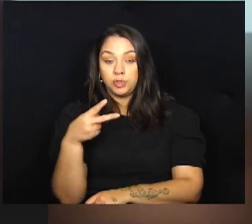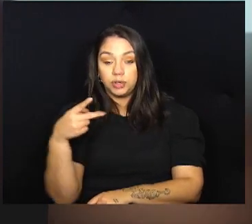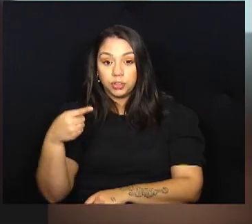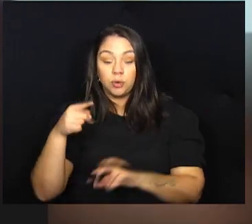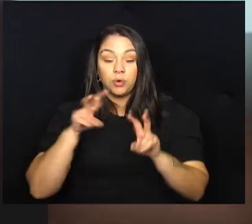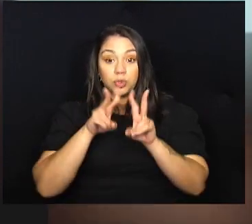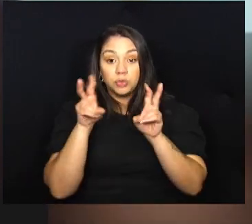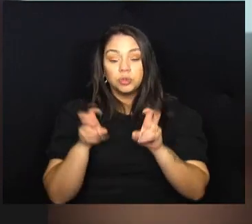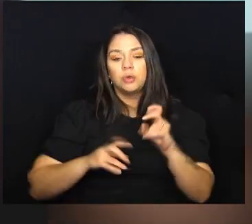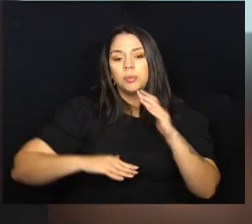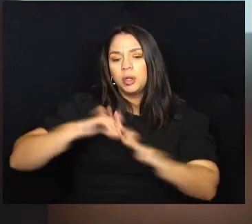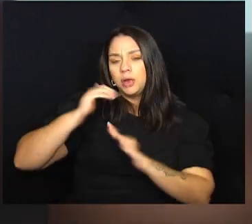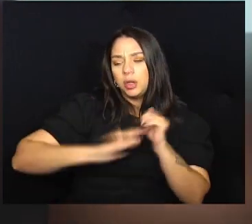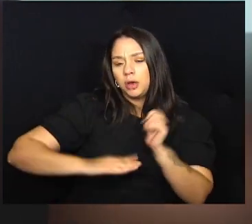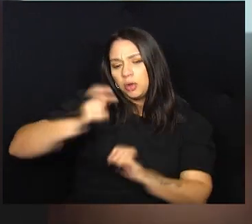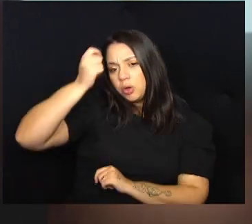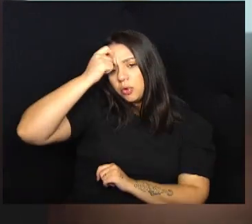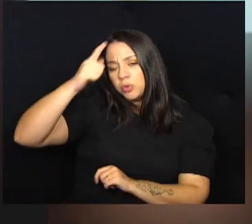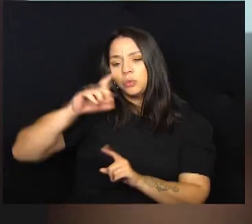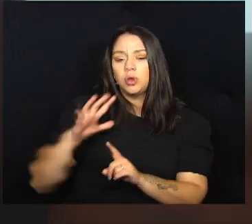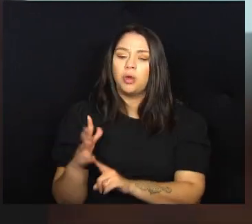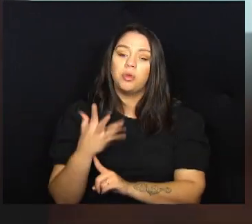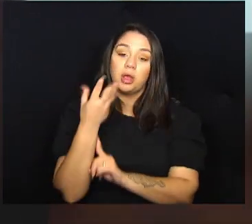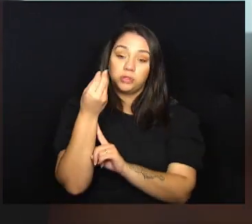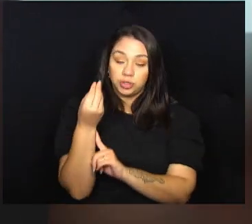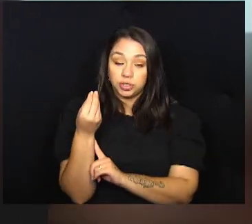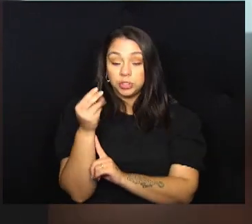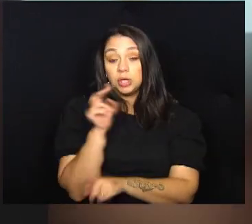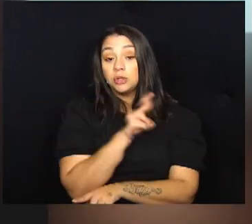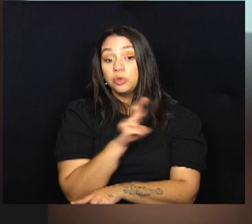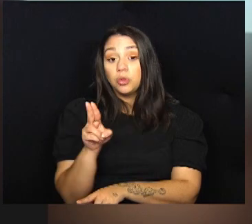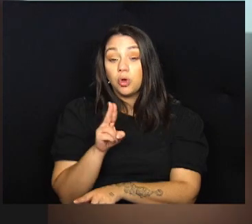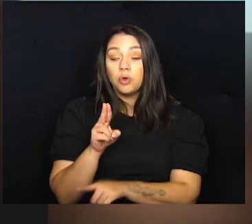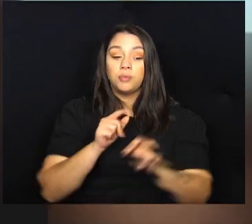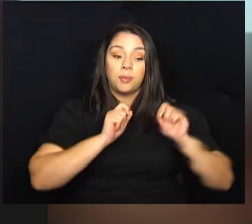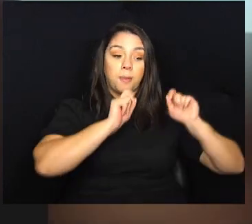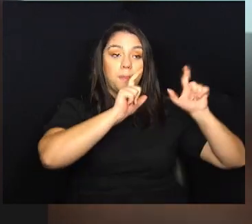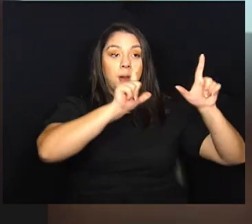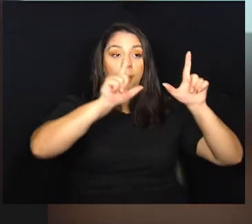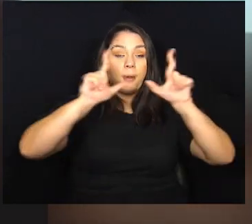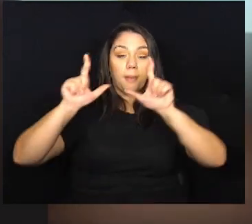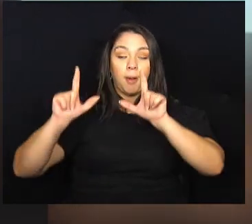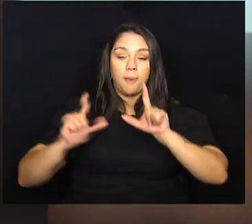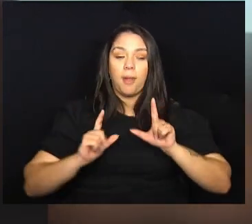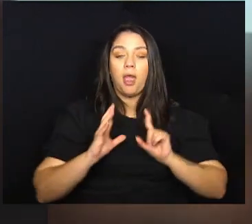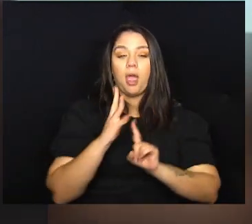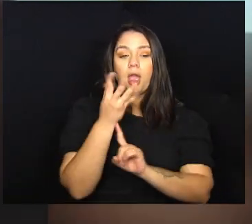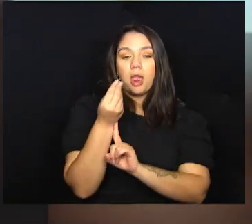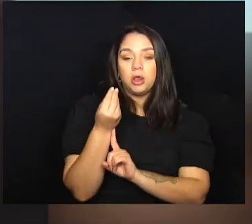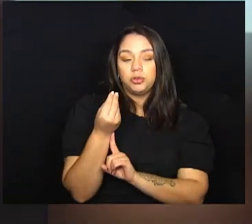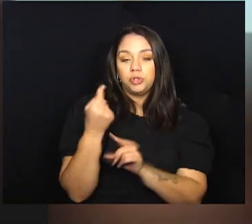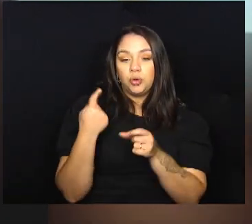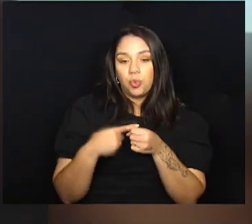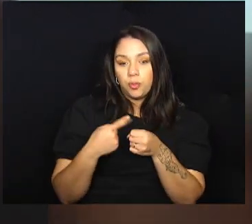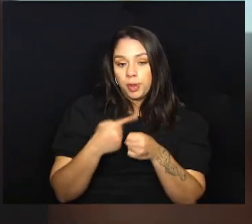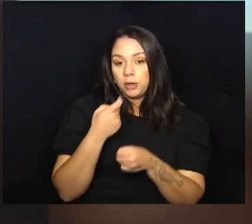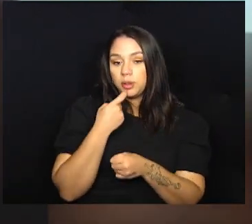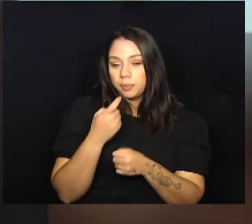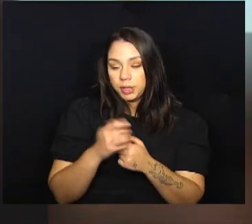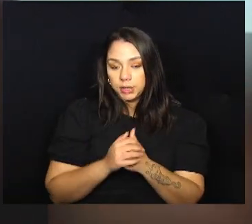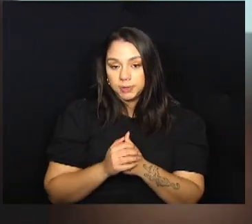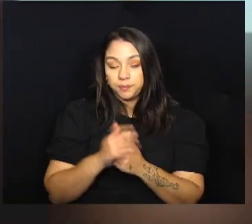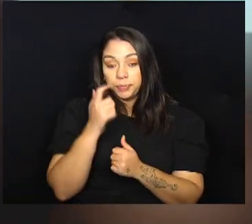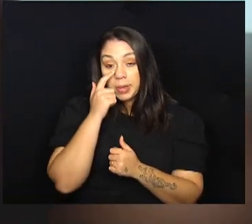a atividade cultural e artística denominada Galeria de Arte Urbana de Campinas. Recentemente,